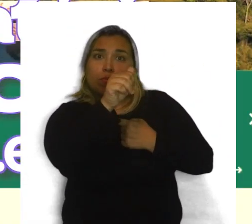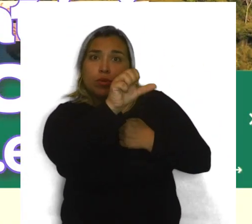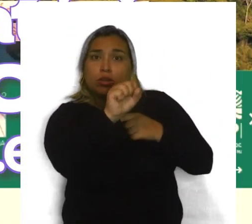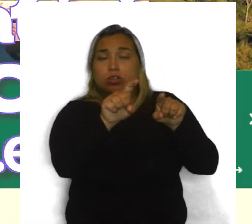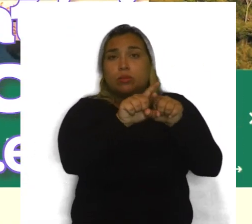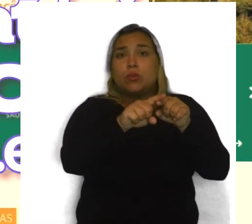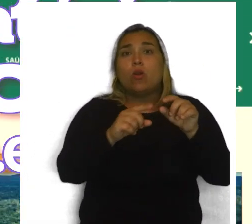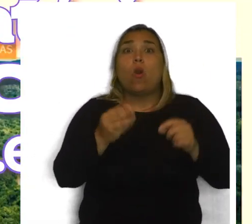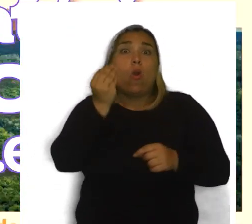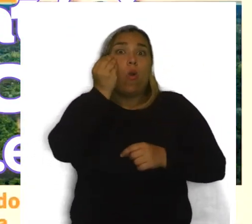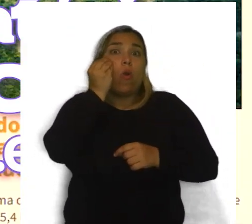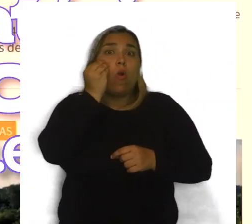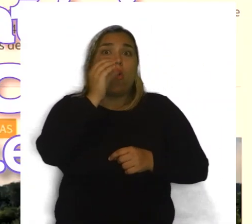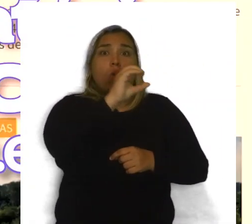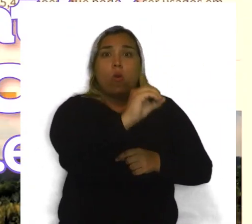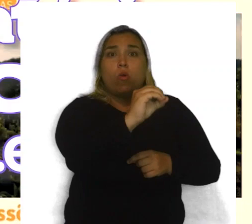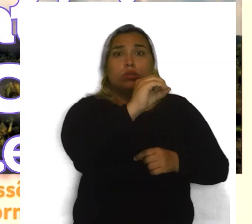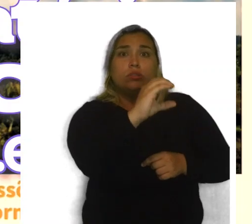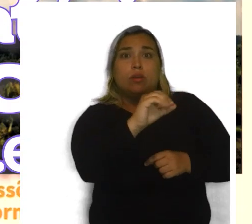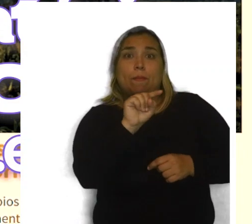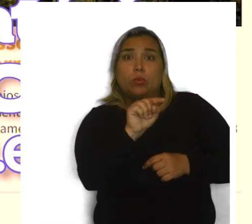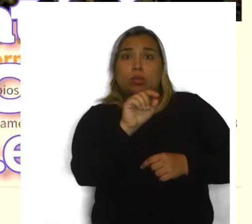que é oc.eci.br.